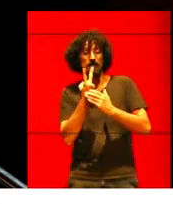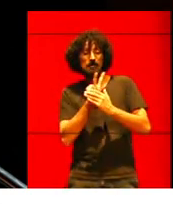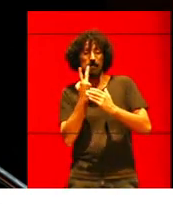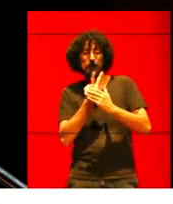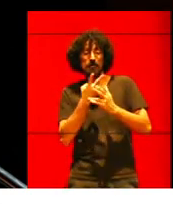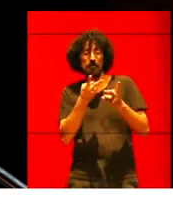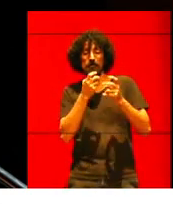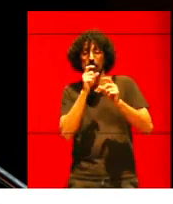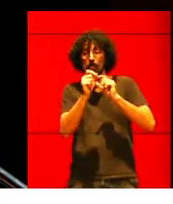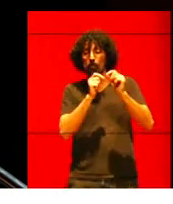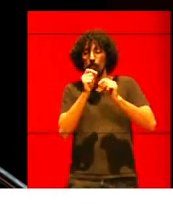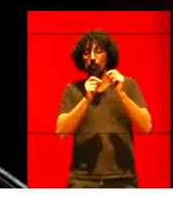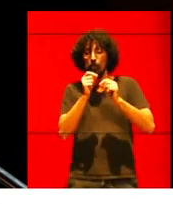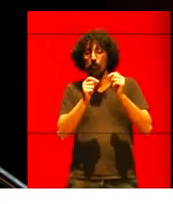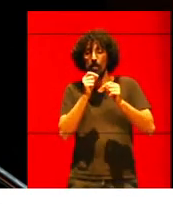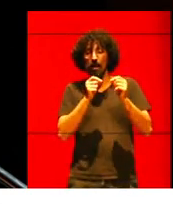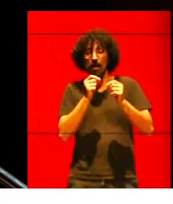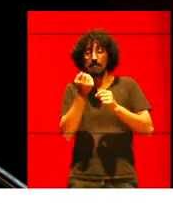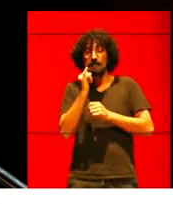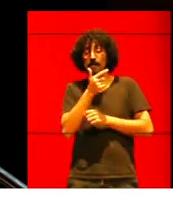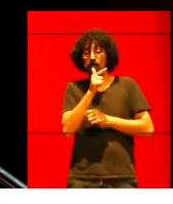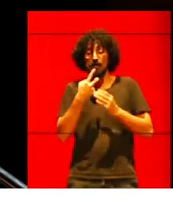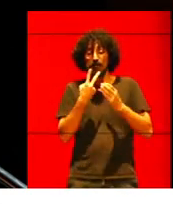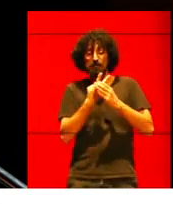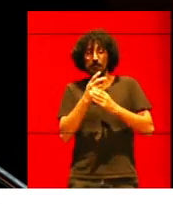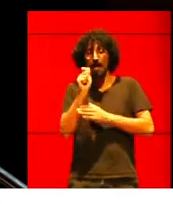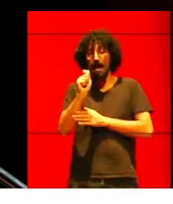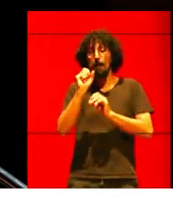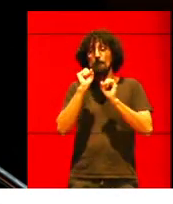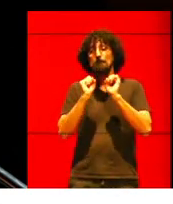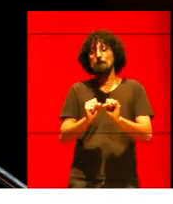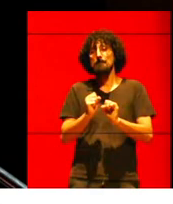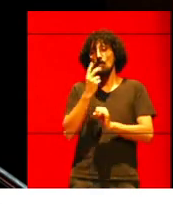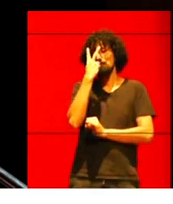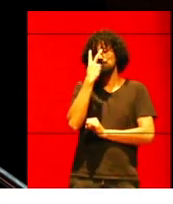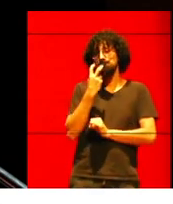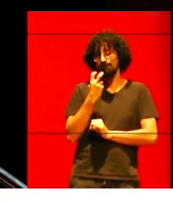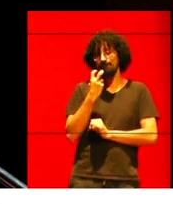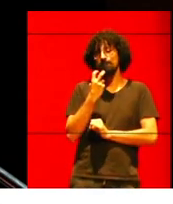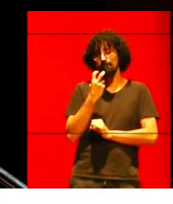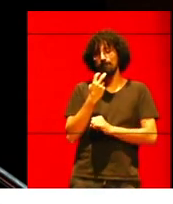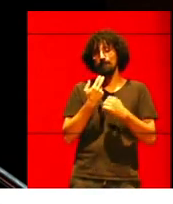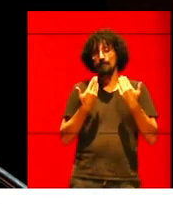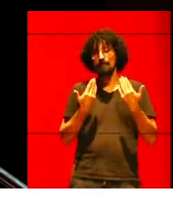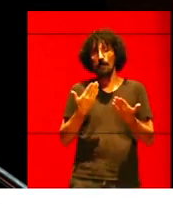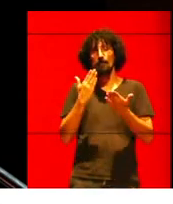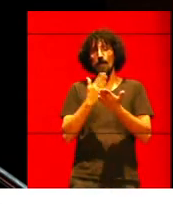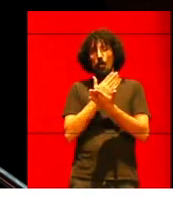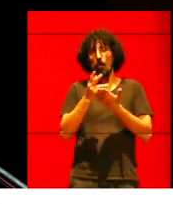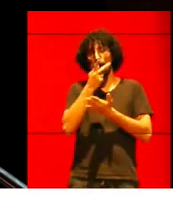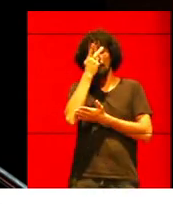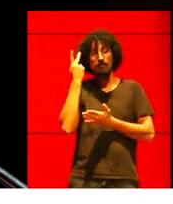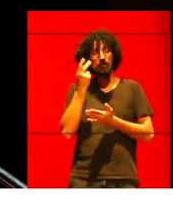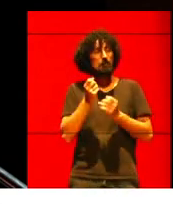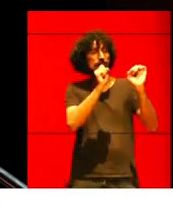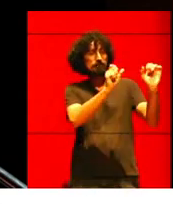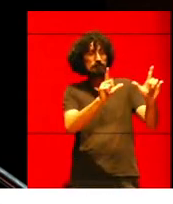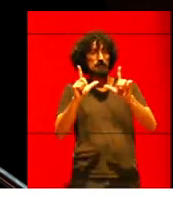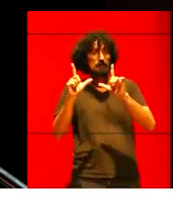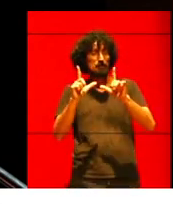a deficiência da vitamina A causa cegueira, a famosa cegueira noturna de algumas pessoas. Próximo